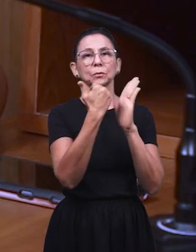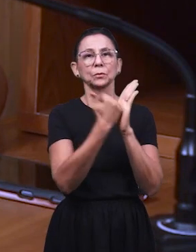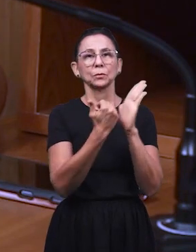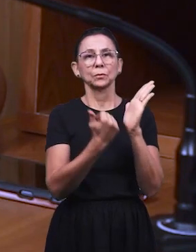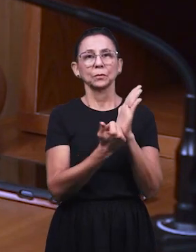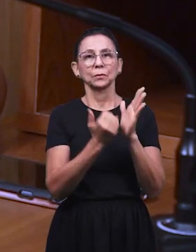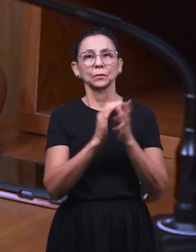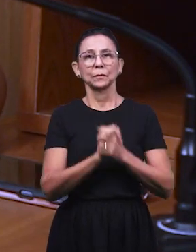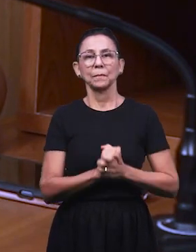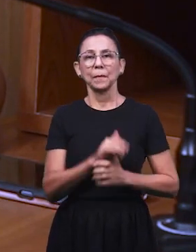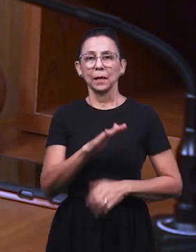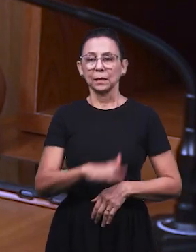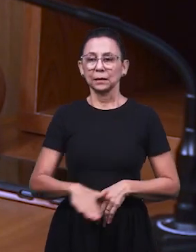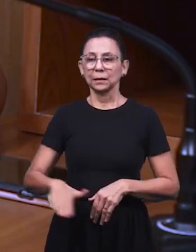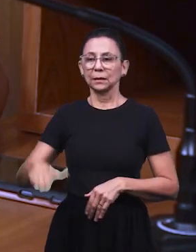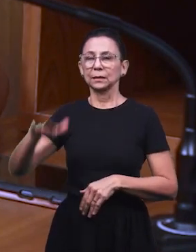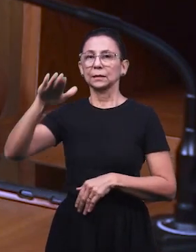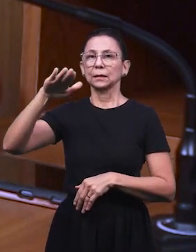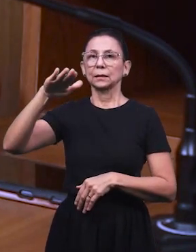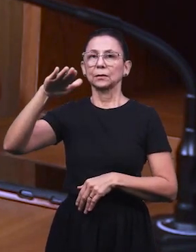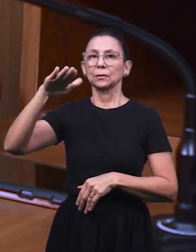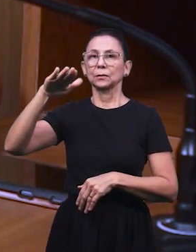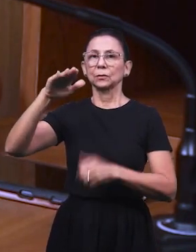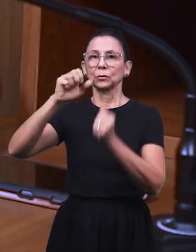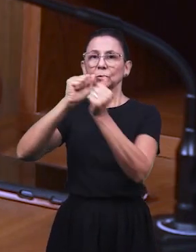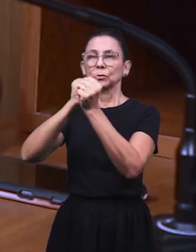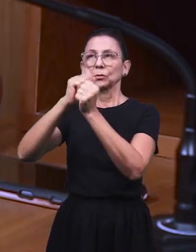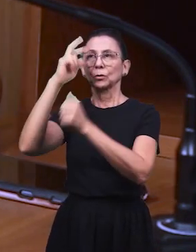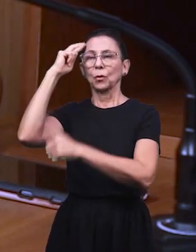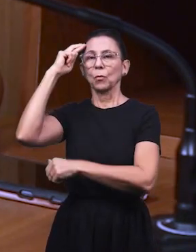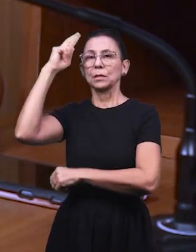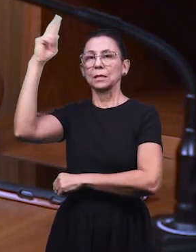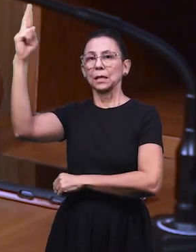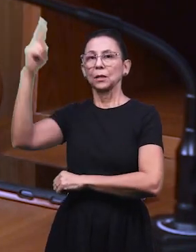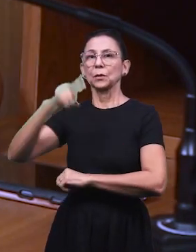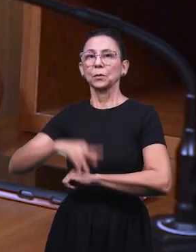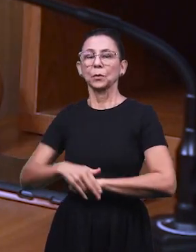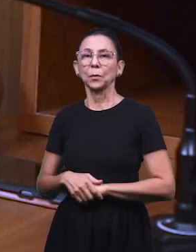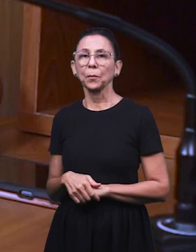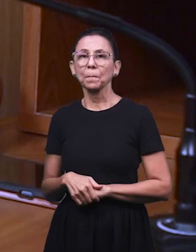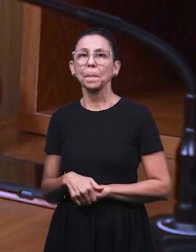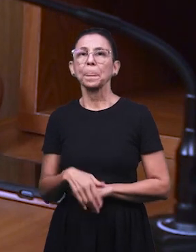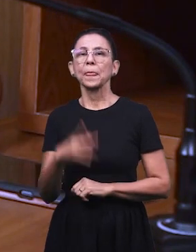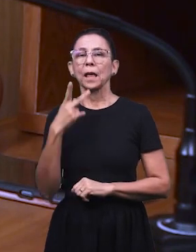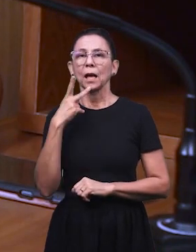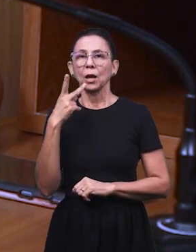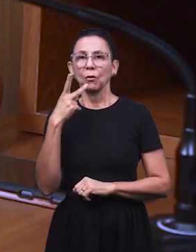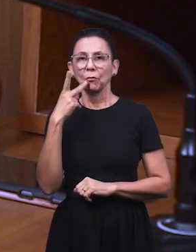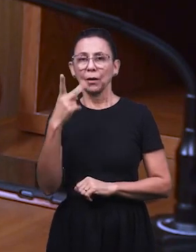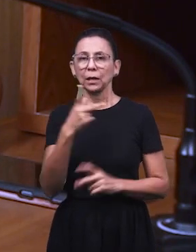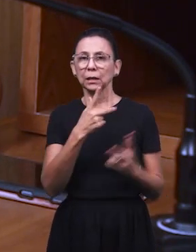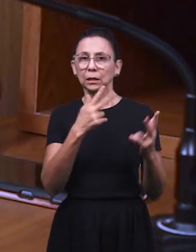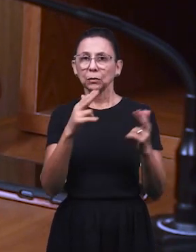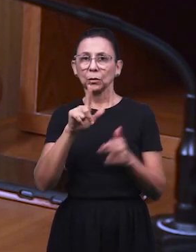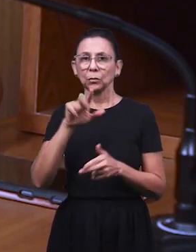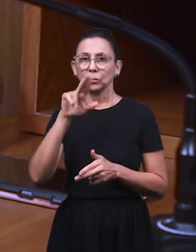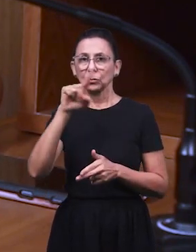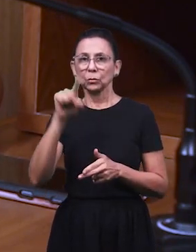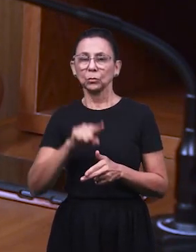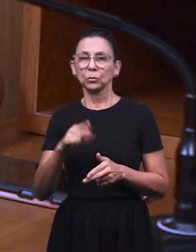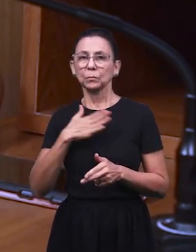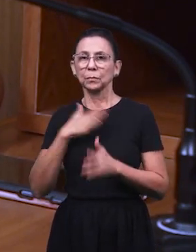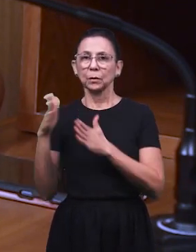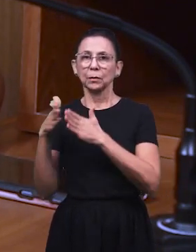quadro que se chama Crescendo com o Senhor. É um quadro lindo, onde eu conto, no mesmo formato do Luz para o